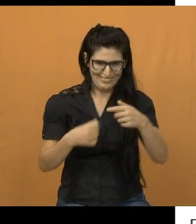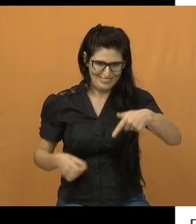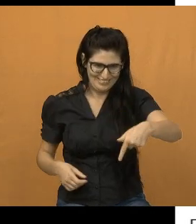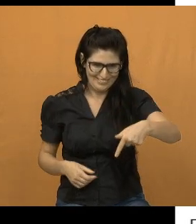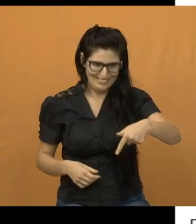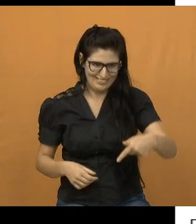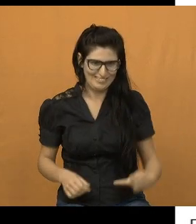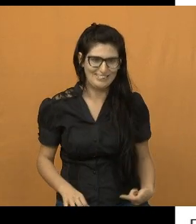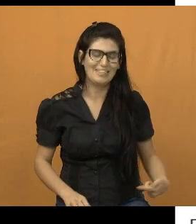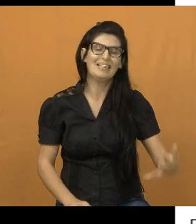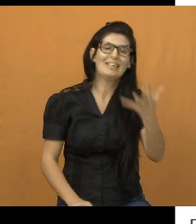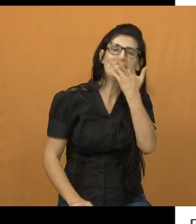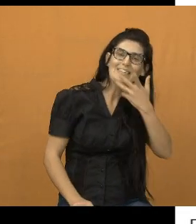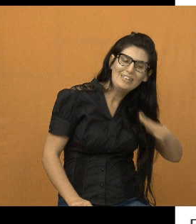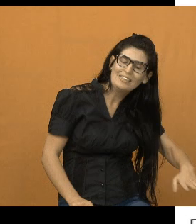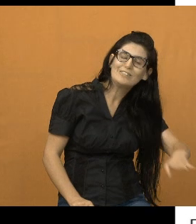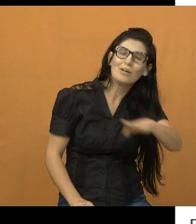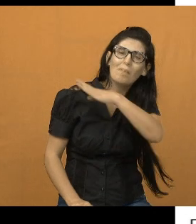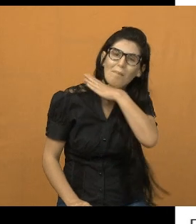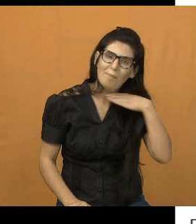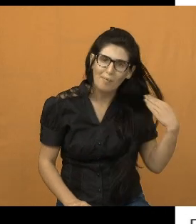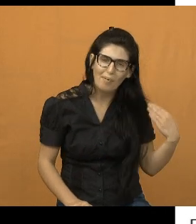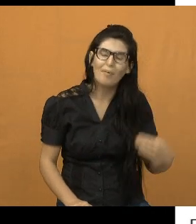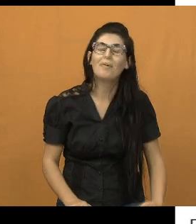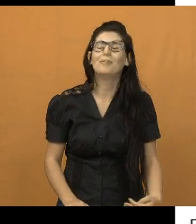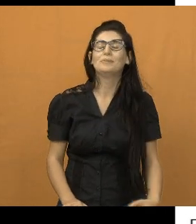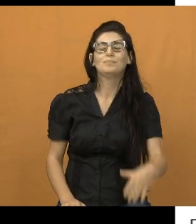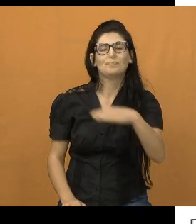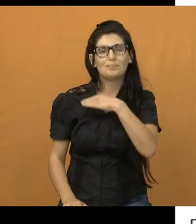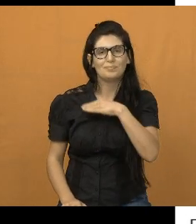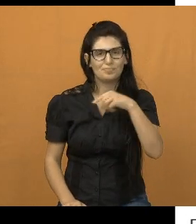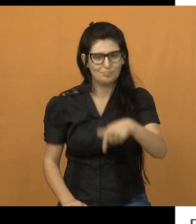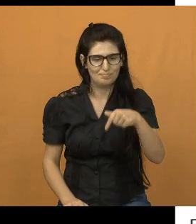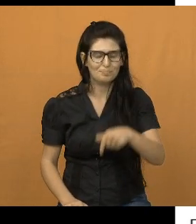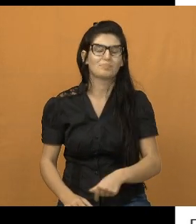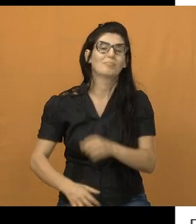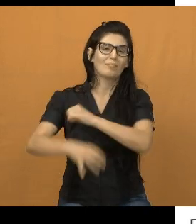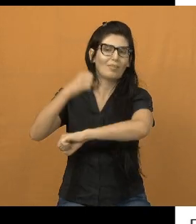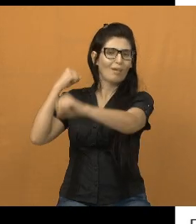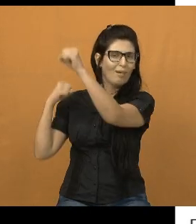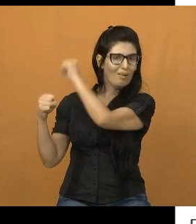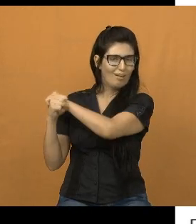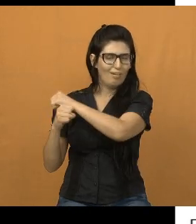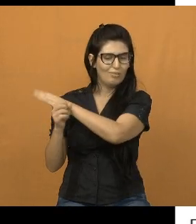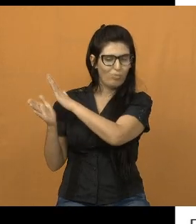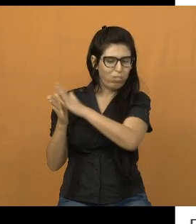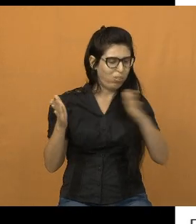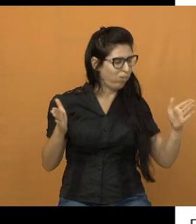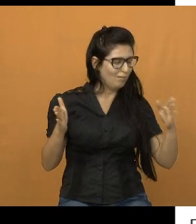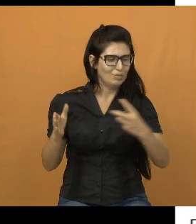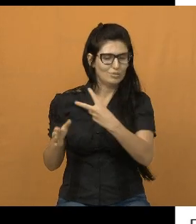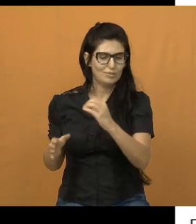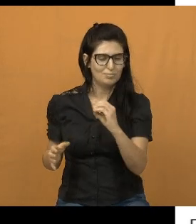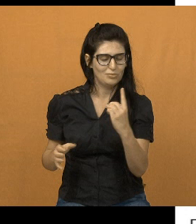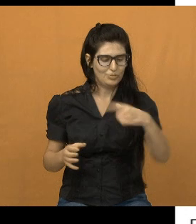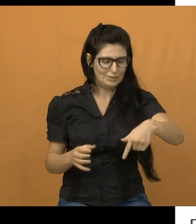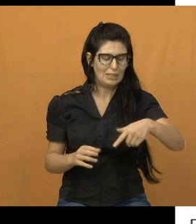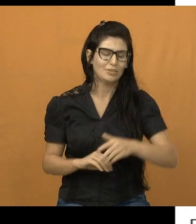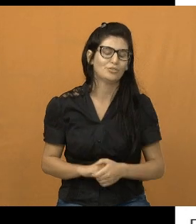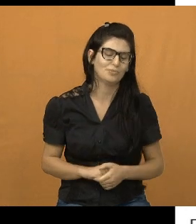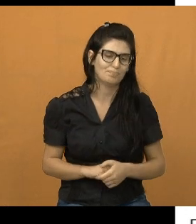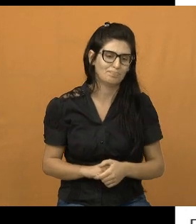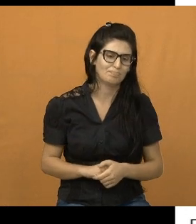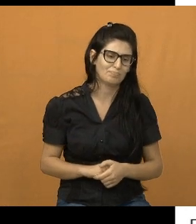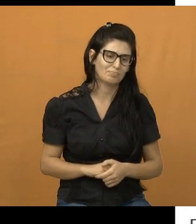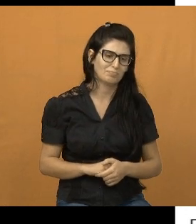1.457 óbitos no município ao longo de 2017, por